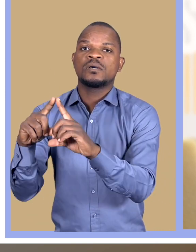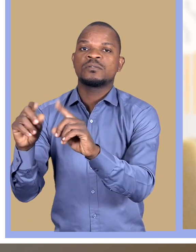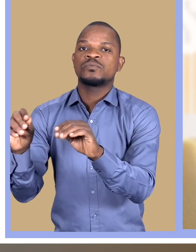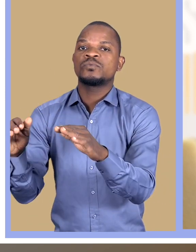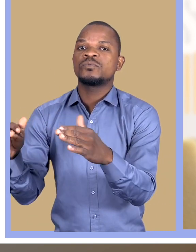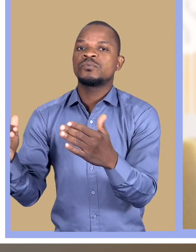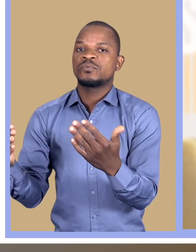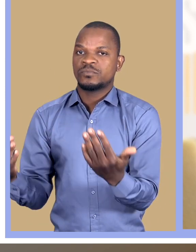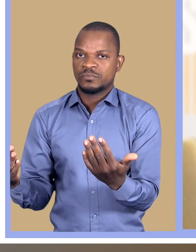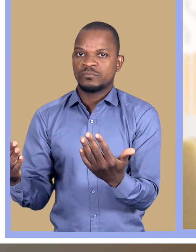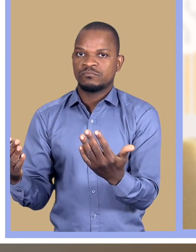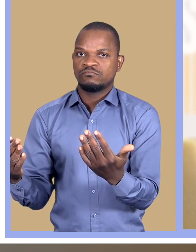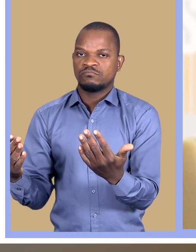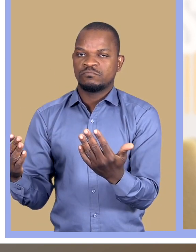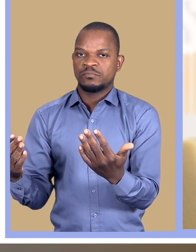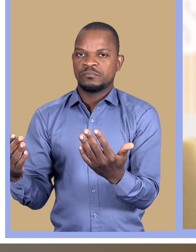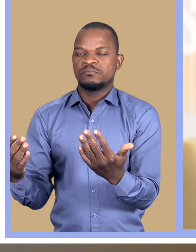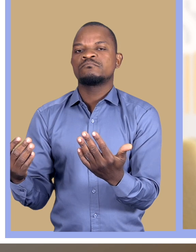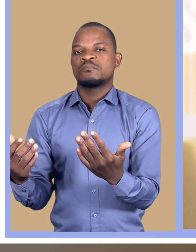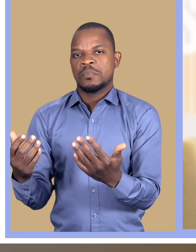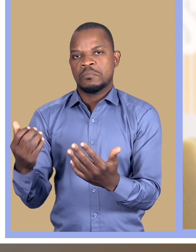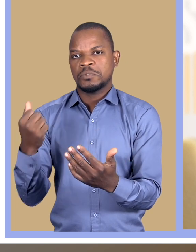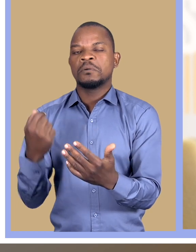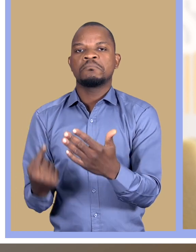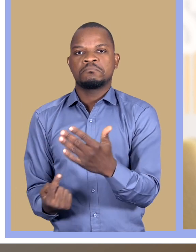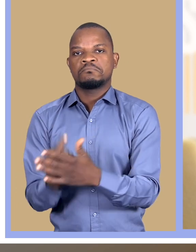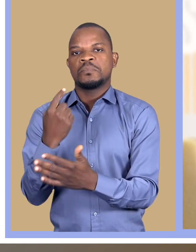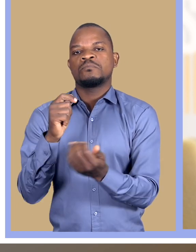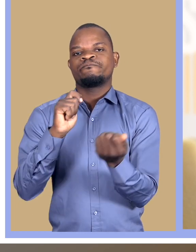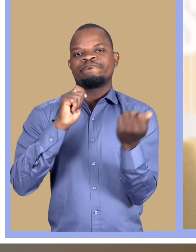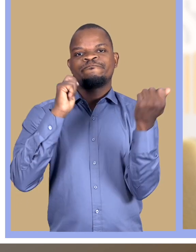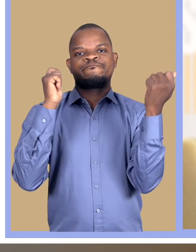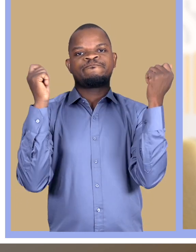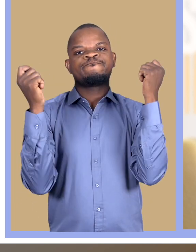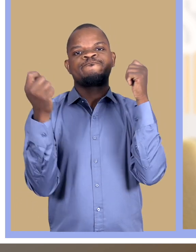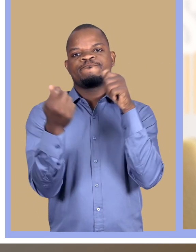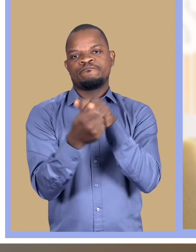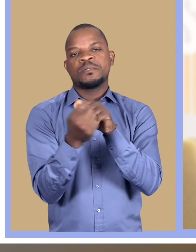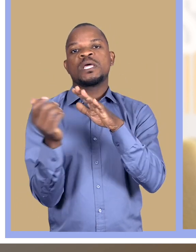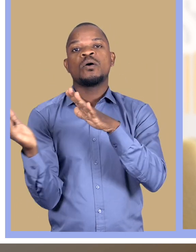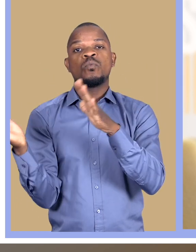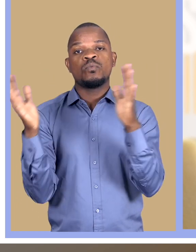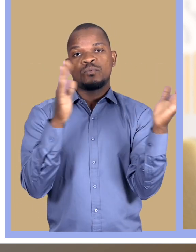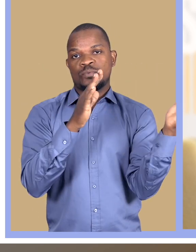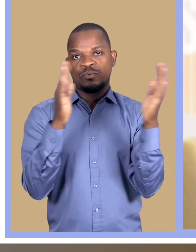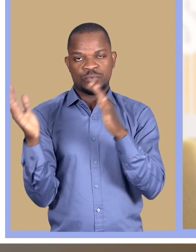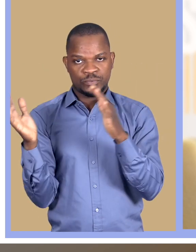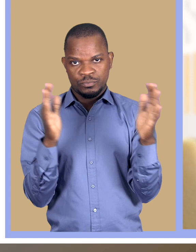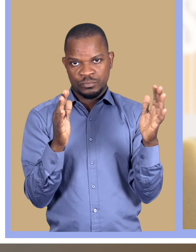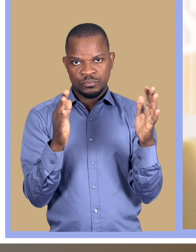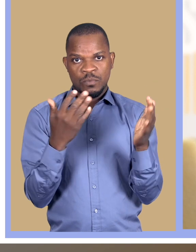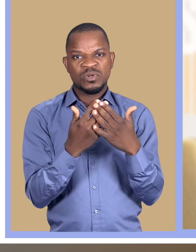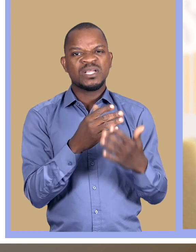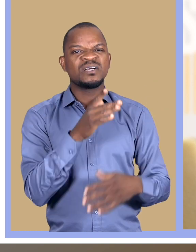vai gerando, no final do dia, esses efeitos climáticos que nós chamamos de mudanças climáticas.